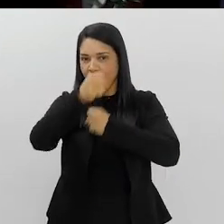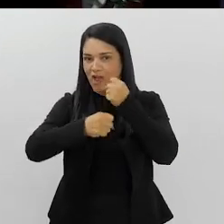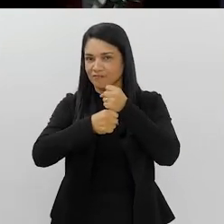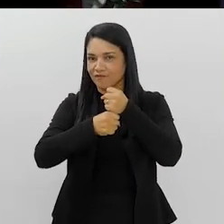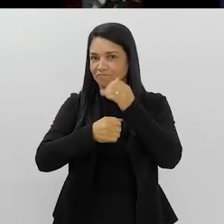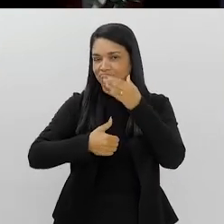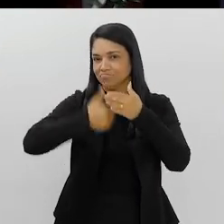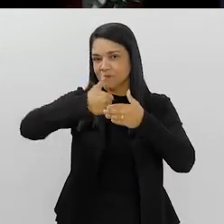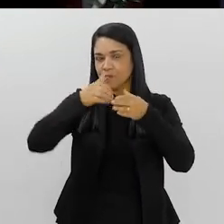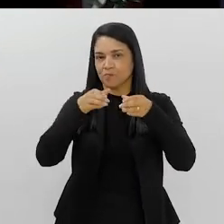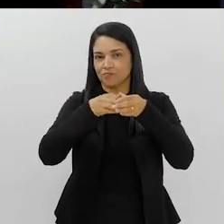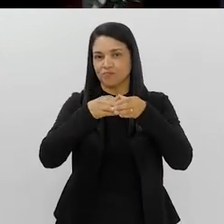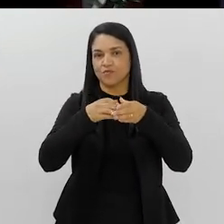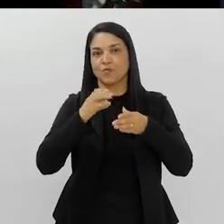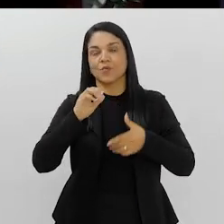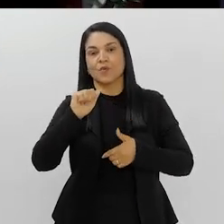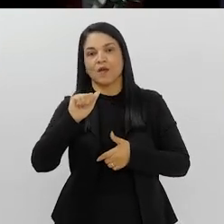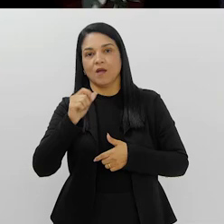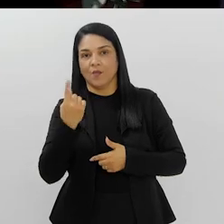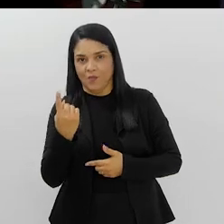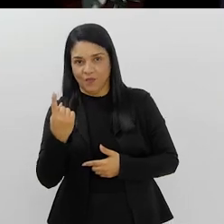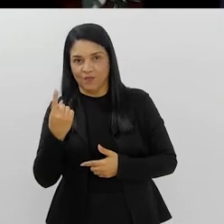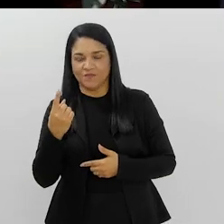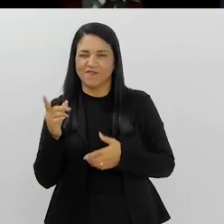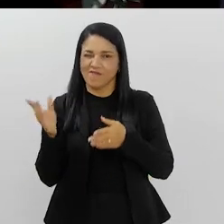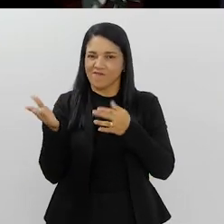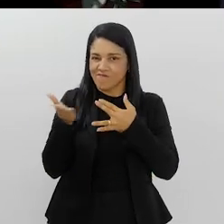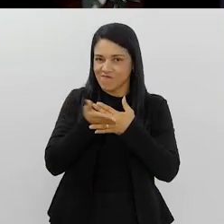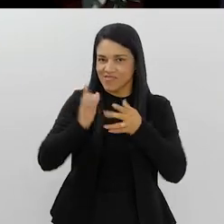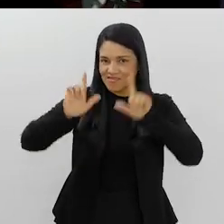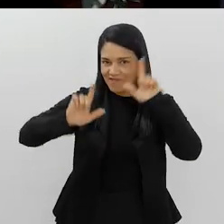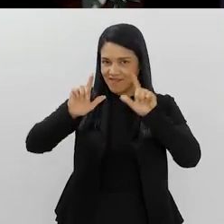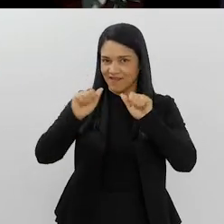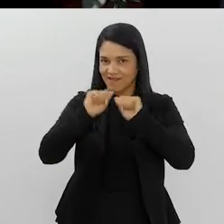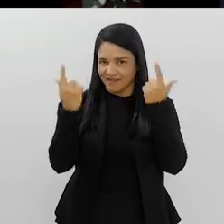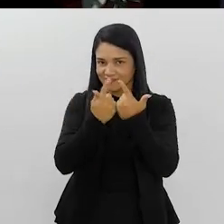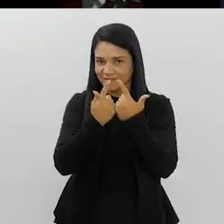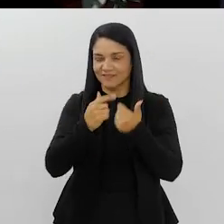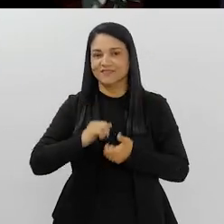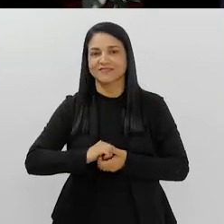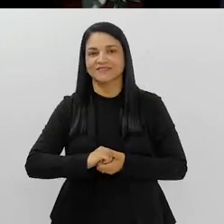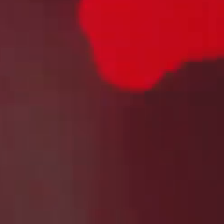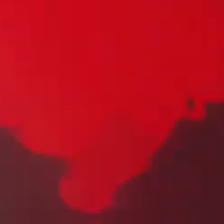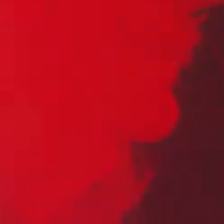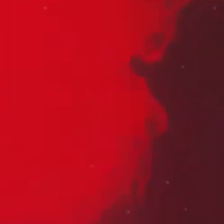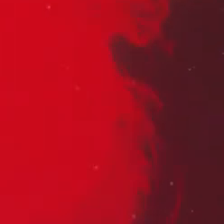primeira divisão do ano que vem do futebol do Rio. Já já a gente volta aqui na TV Alerj.